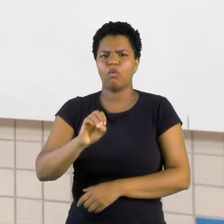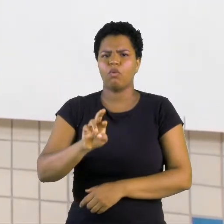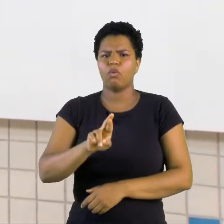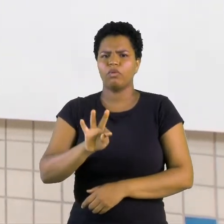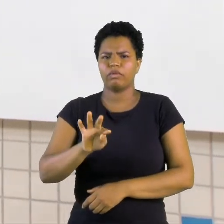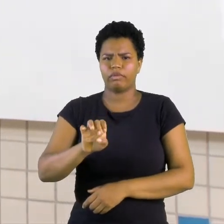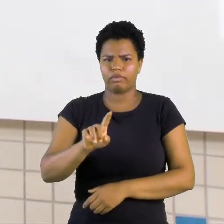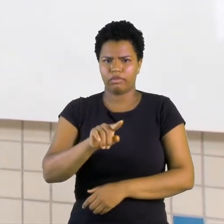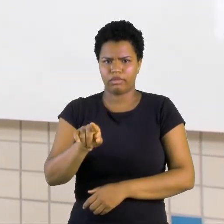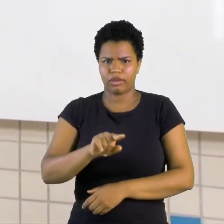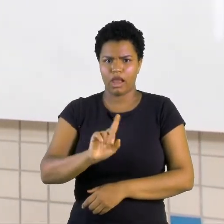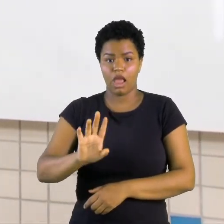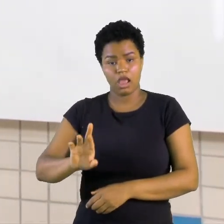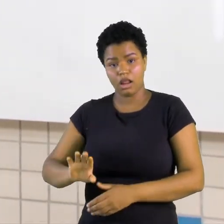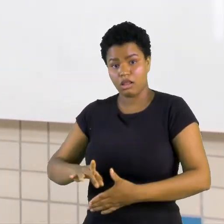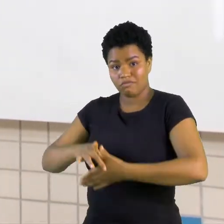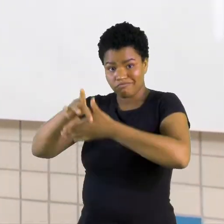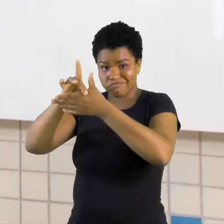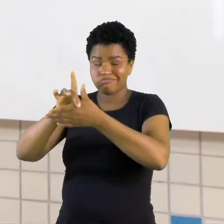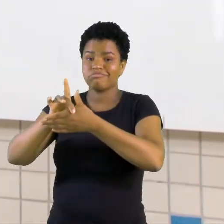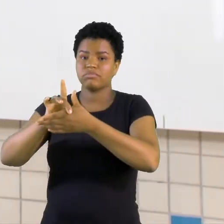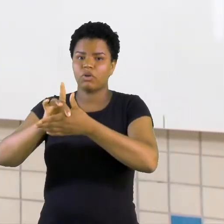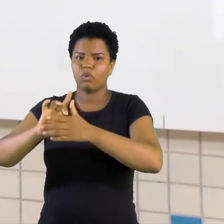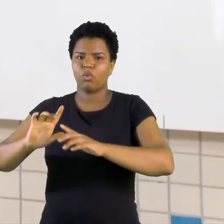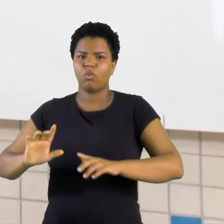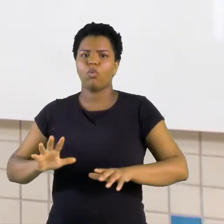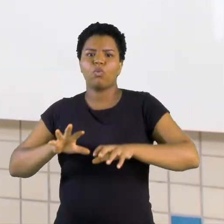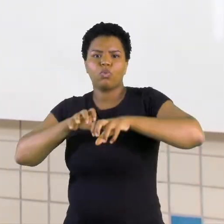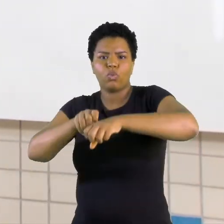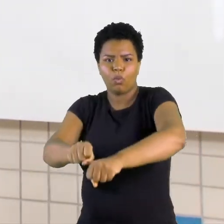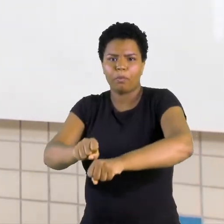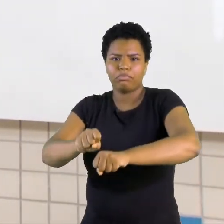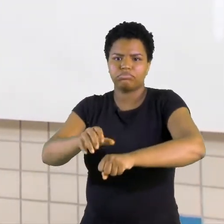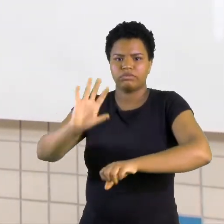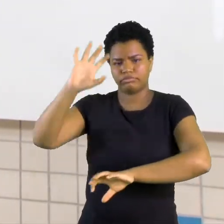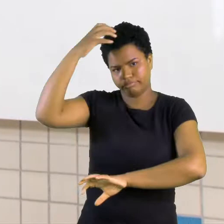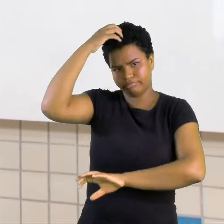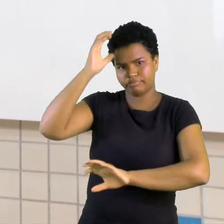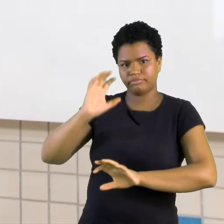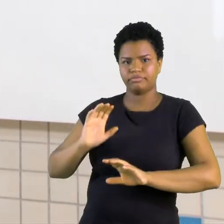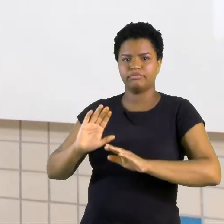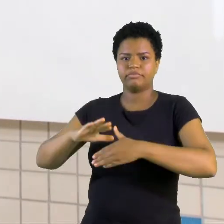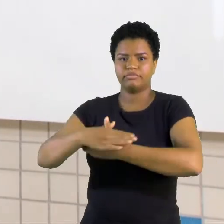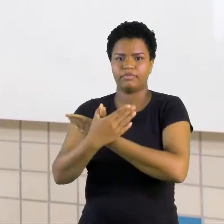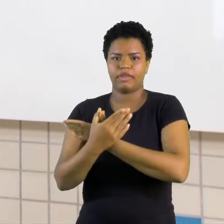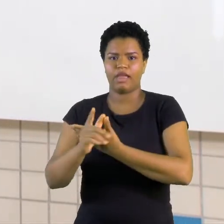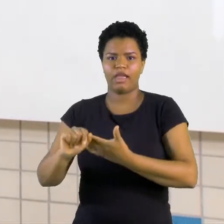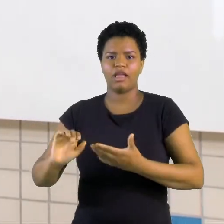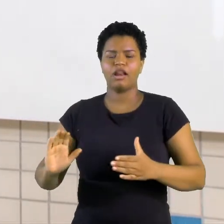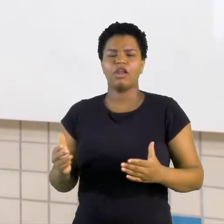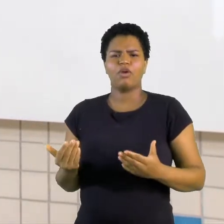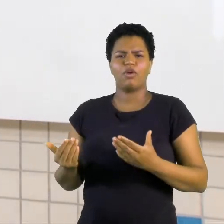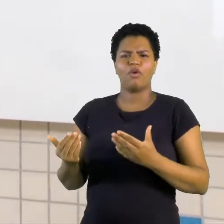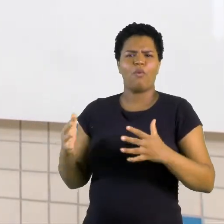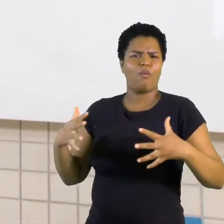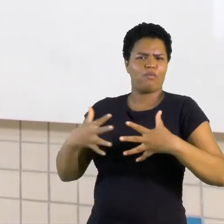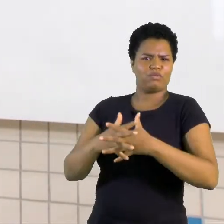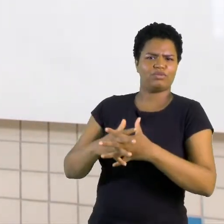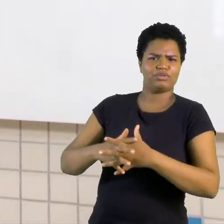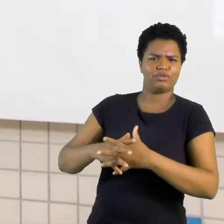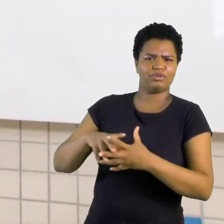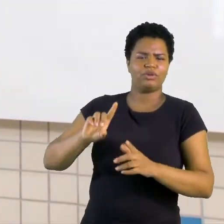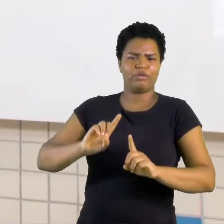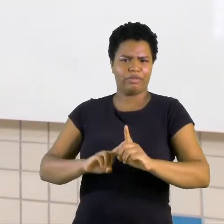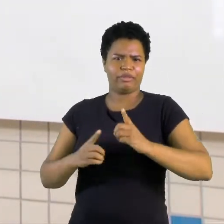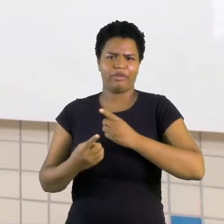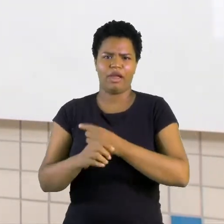o domínio do Império Azteca, ele foi confundido com o deus Quetzalcóatl, Então, os astecas, a